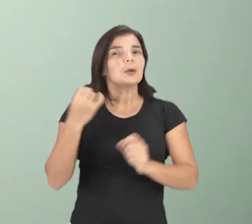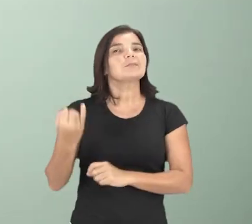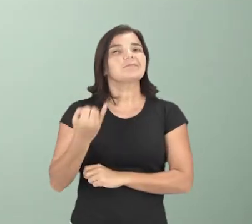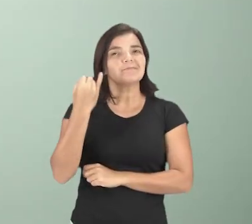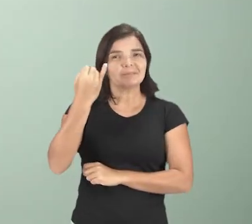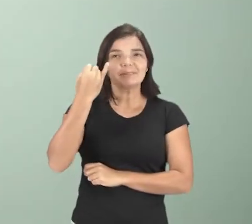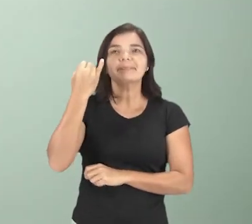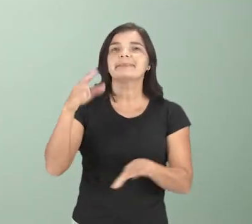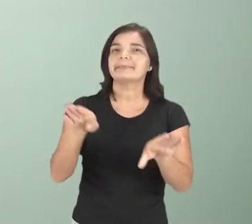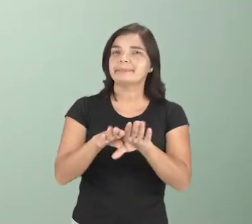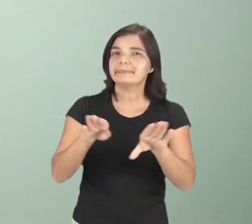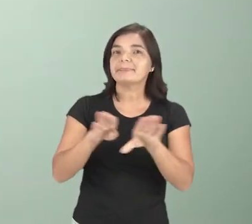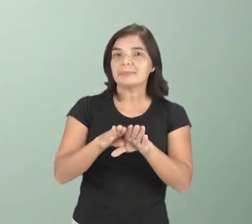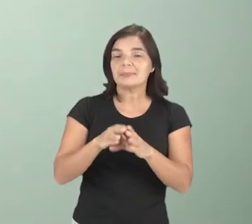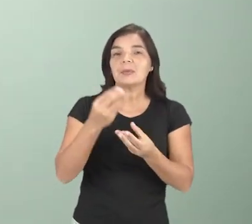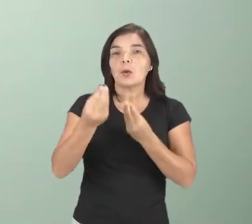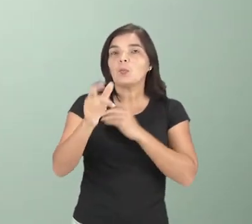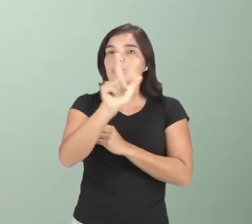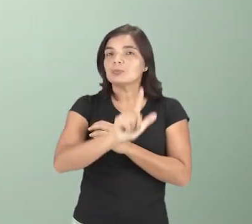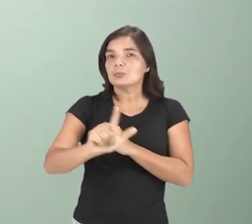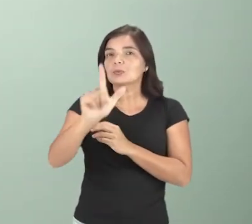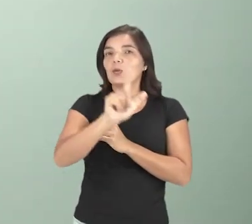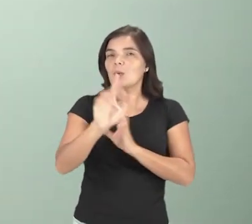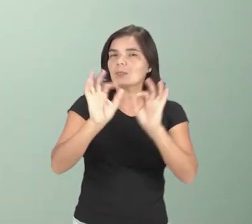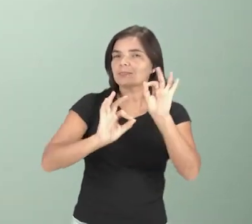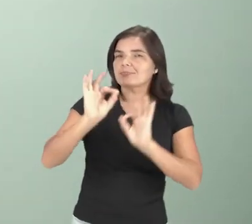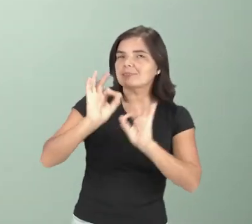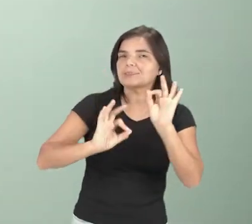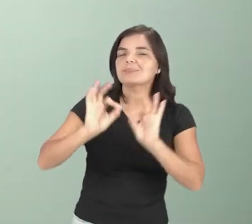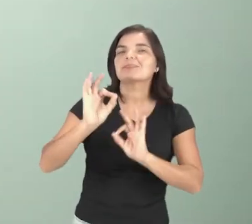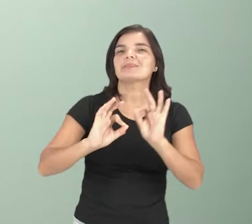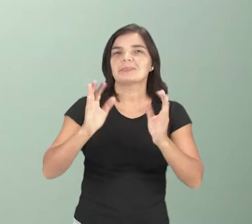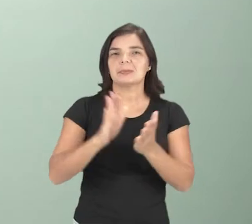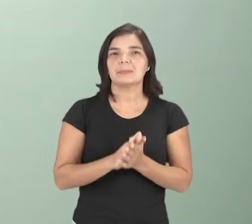importância muito grande dessa literatura que é feita nessas áreas mais